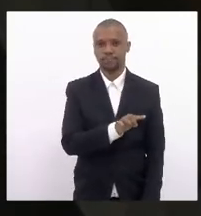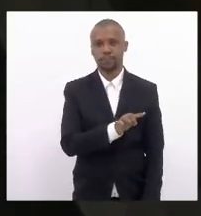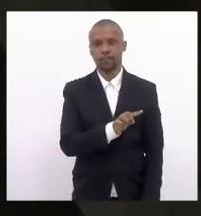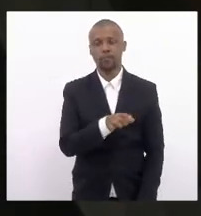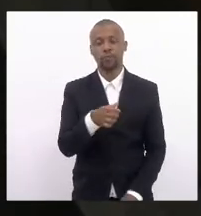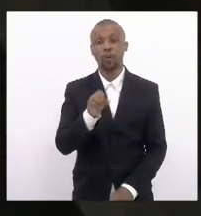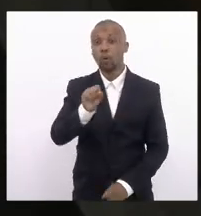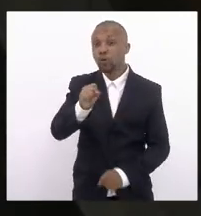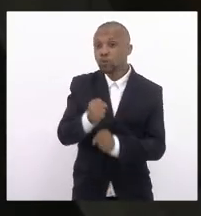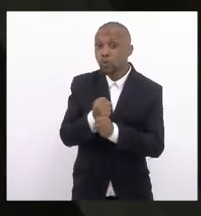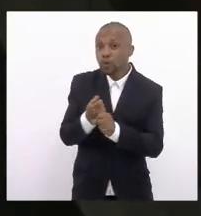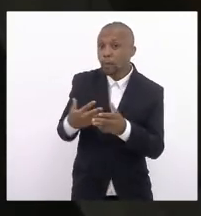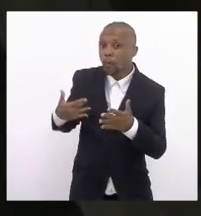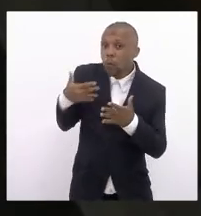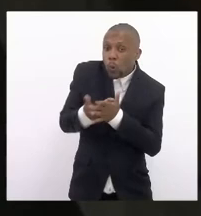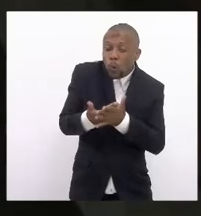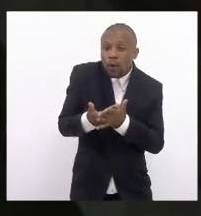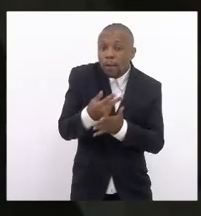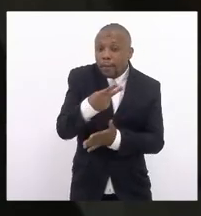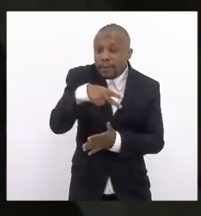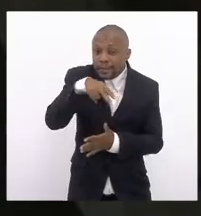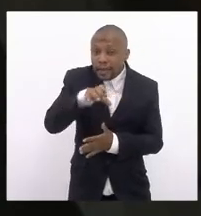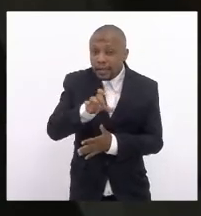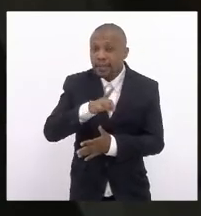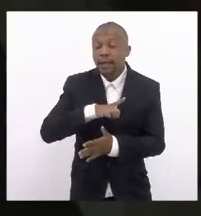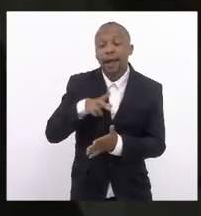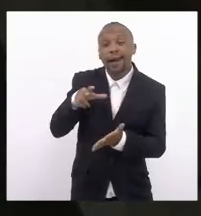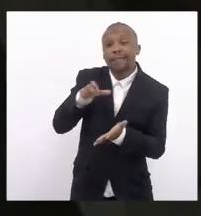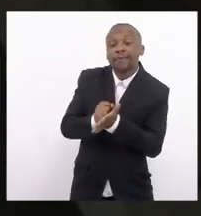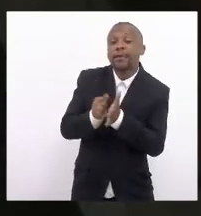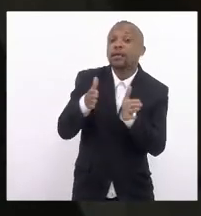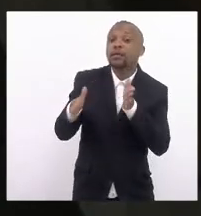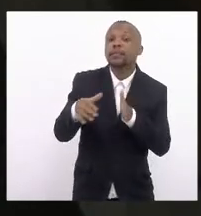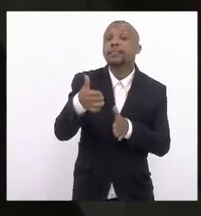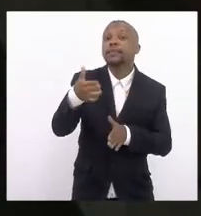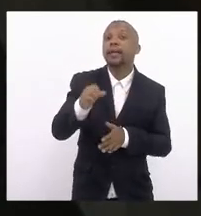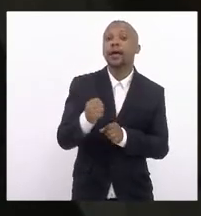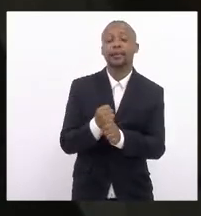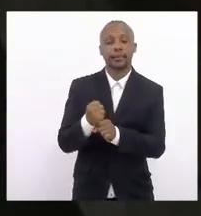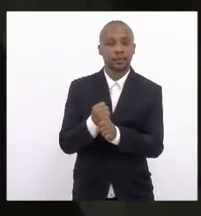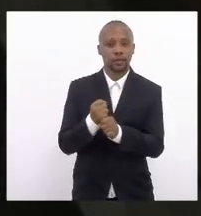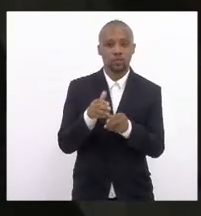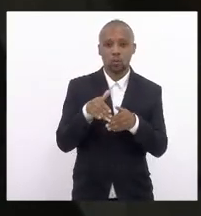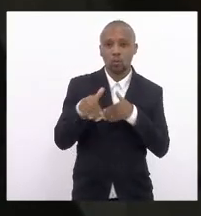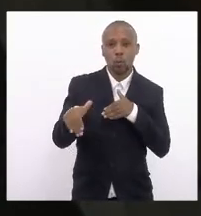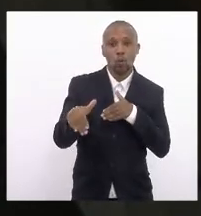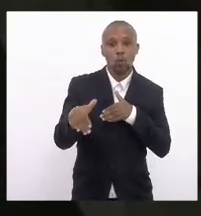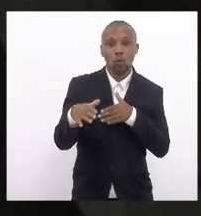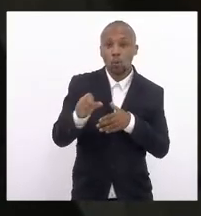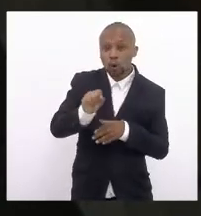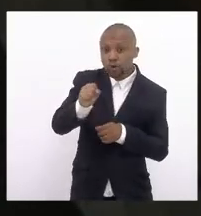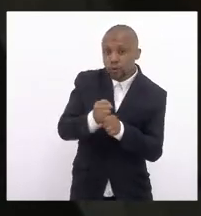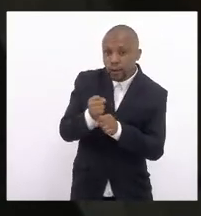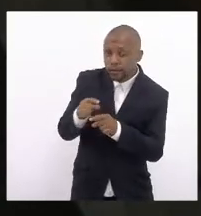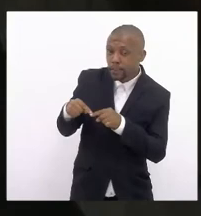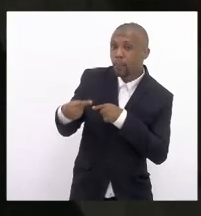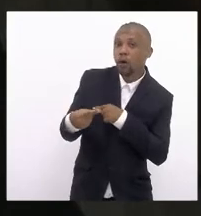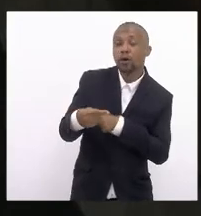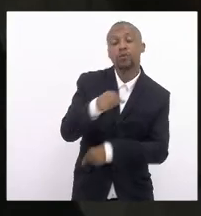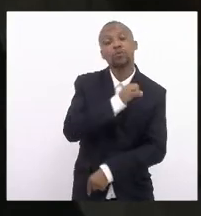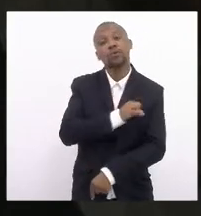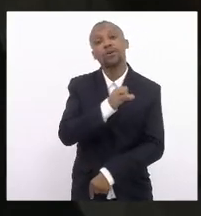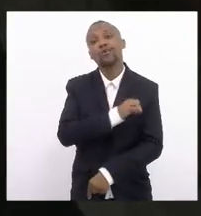8 anos depois, e o Plano Nacional tem vigência de 10 anos, 8 anos depois, o Rio de Janeiro